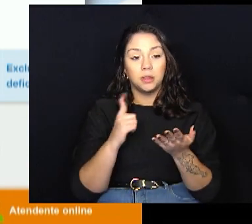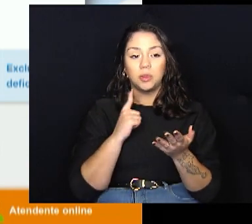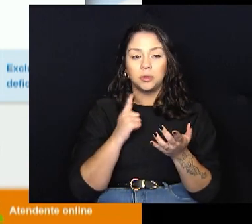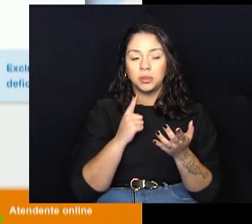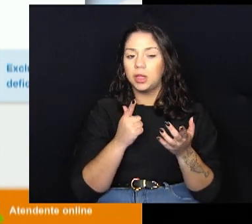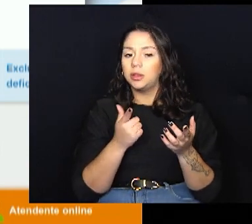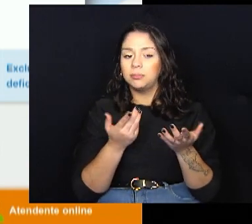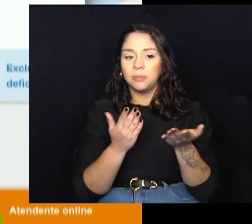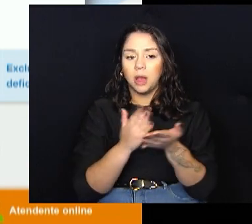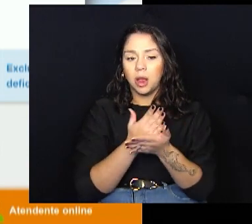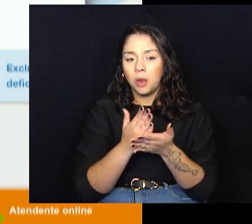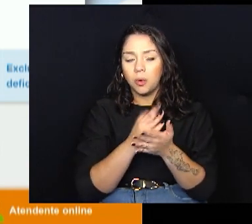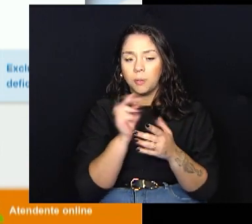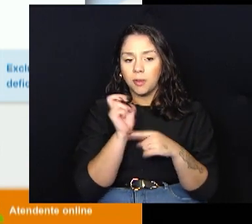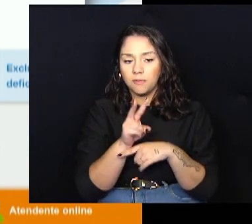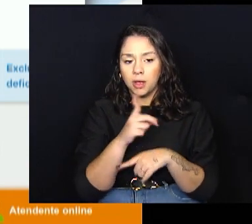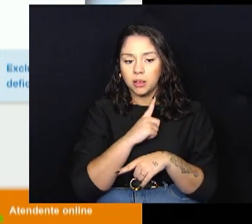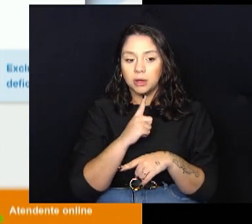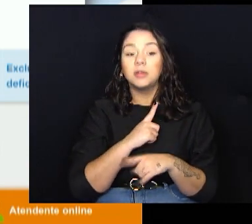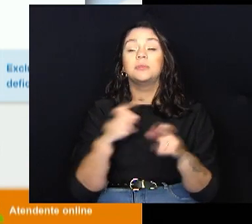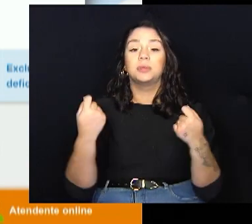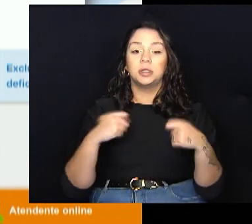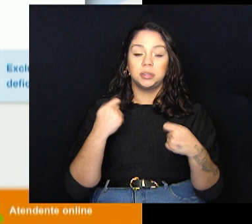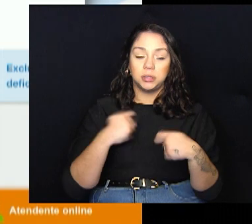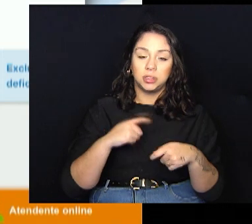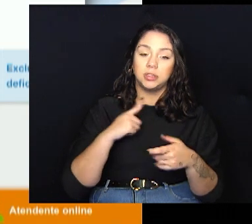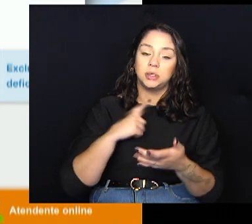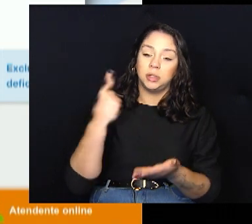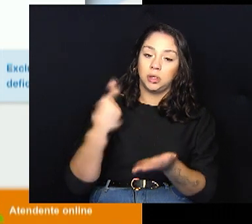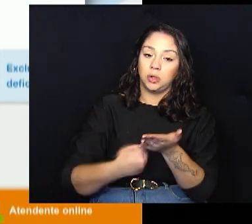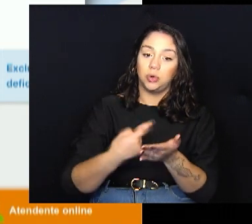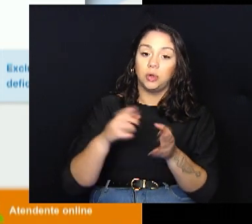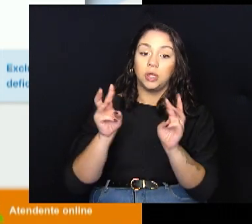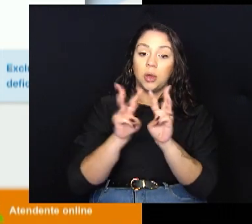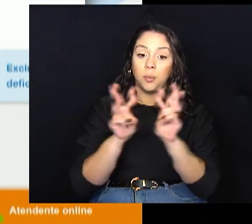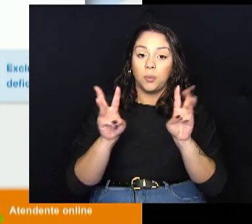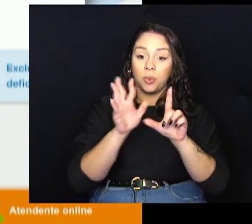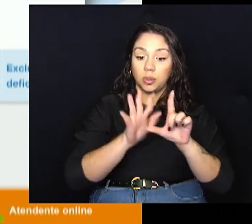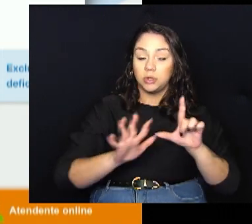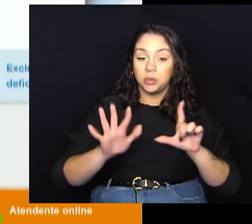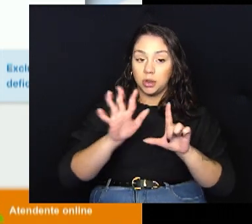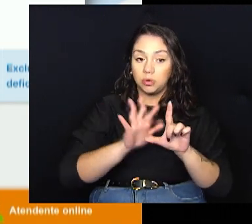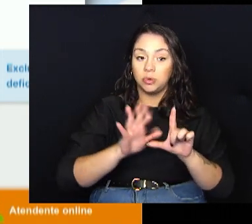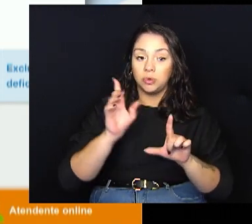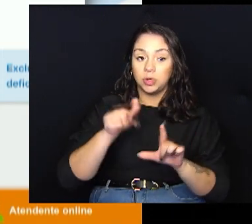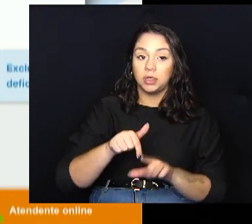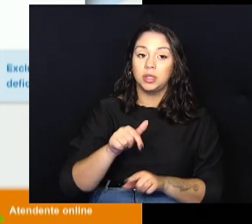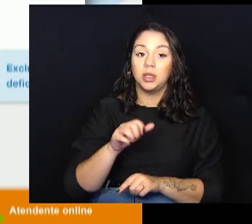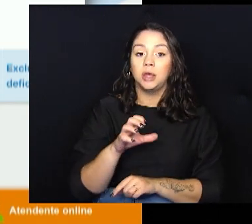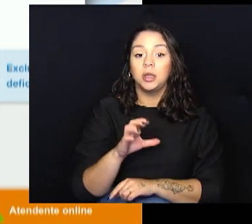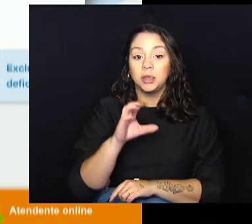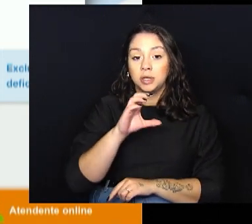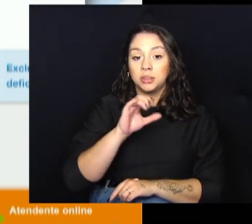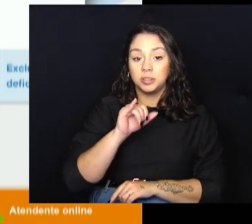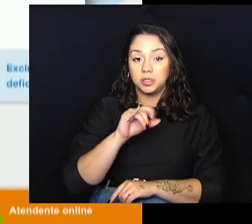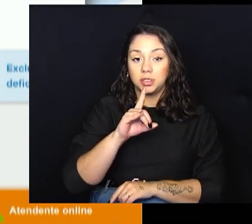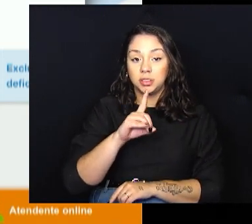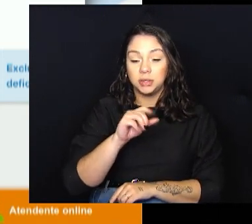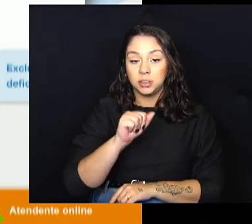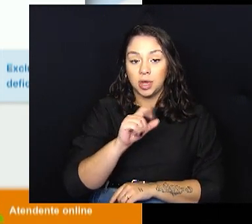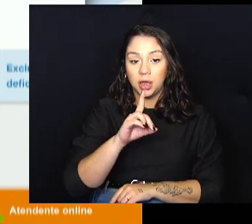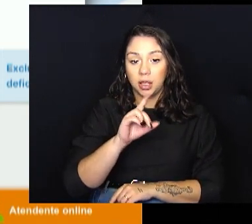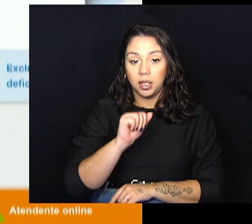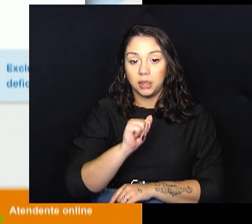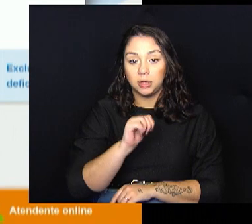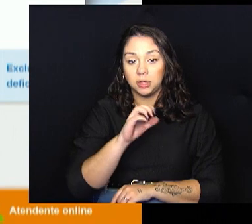em uma dessas vagas você precisar agendar através do portal do cidadão o site é o cidadão sem o tio ponto